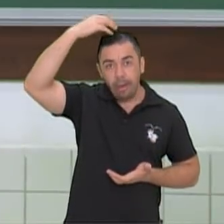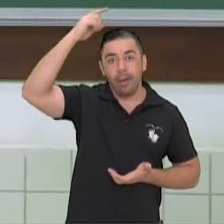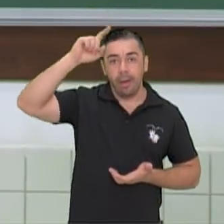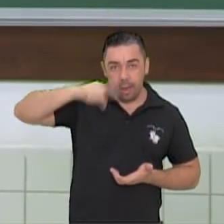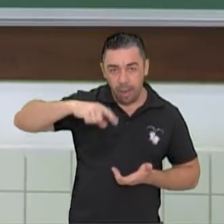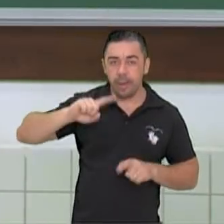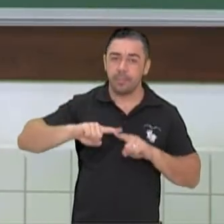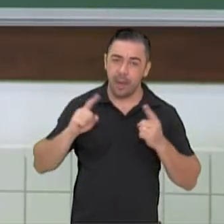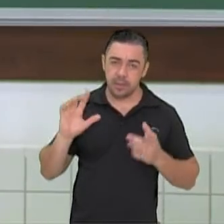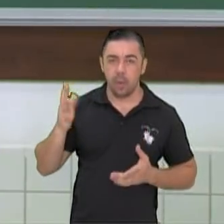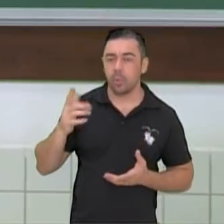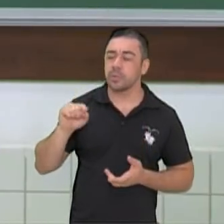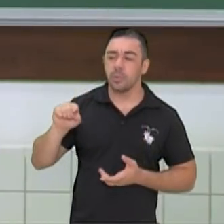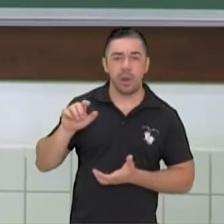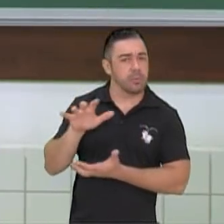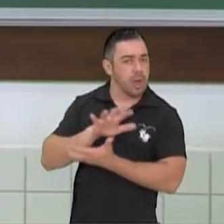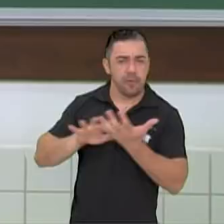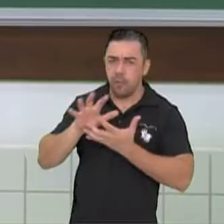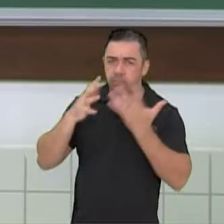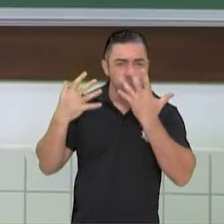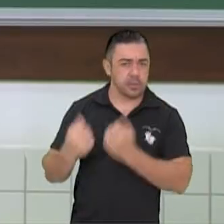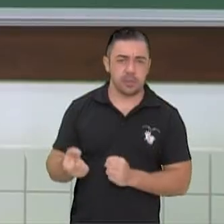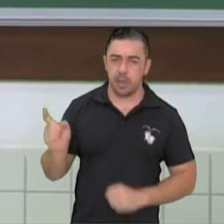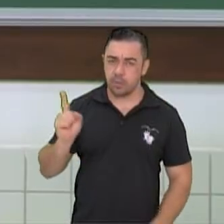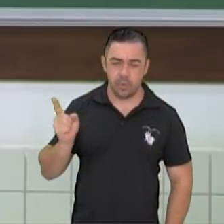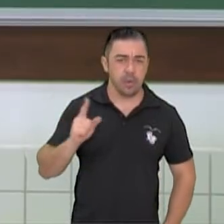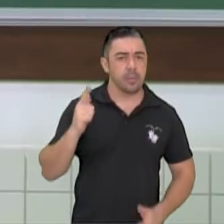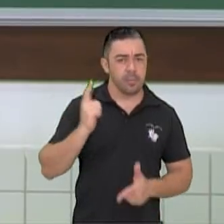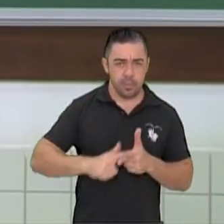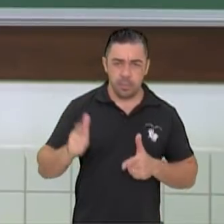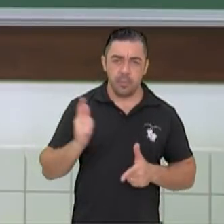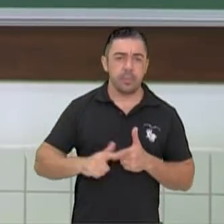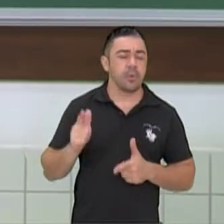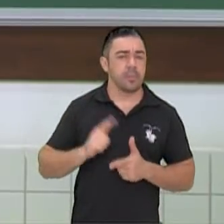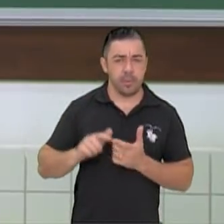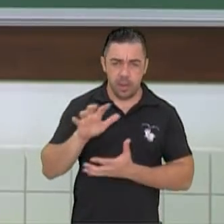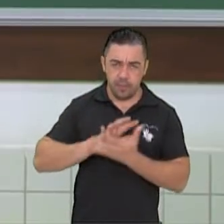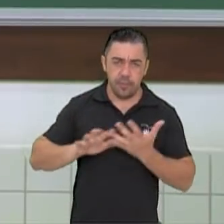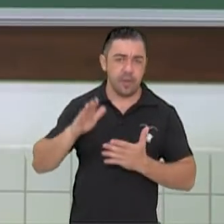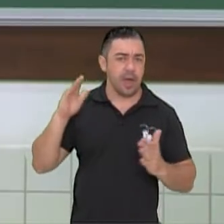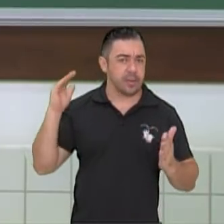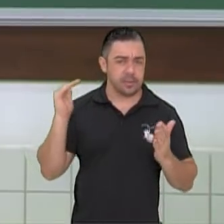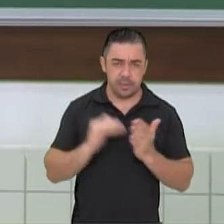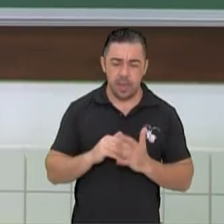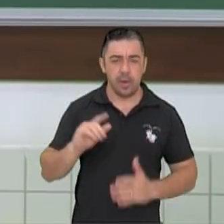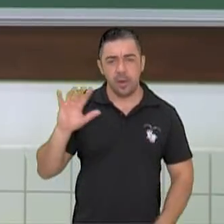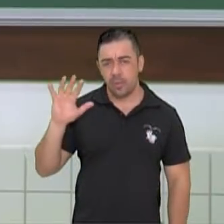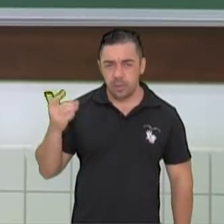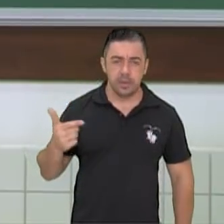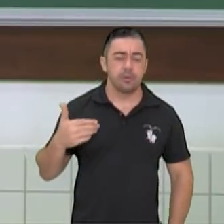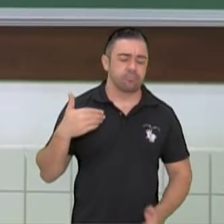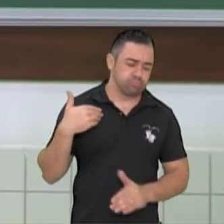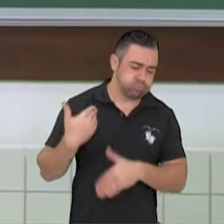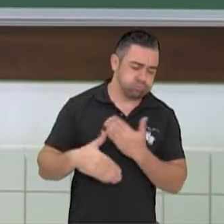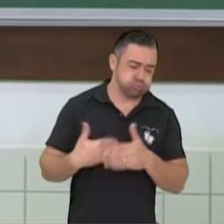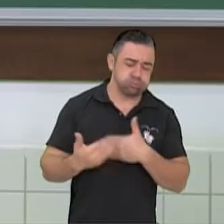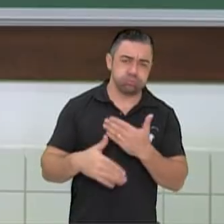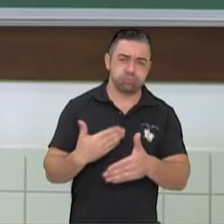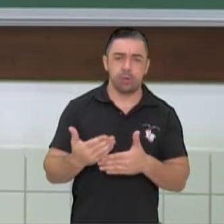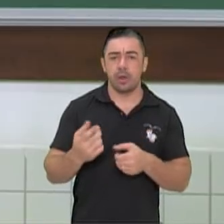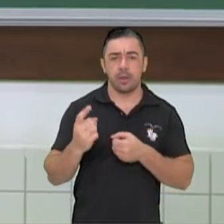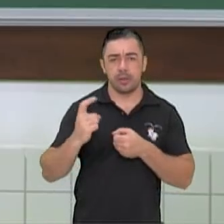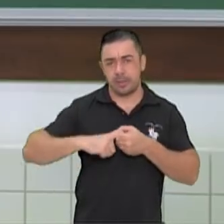se transformando numa espécie de uma revolta, que se desenvolveu maior essa revolta, até acabar criando um processo de